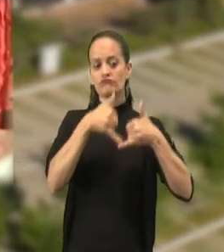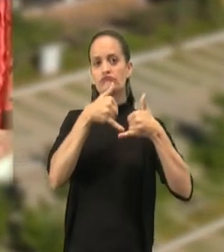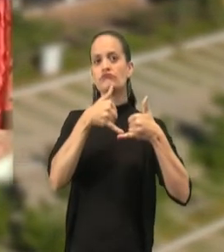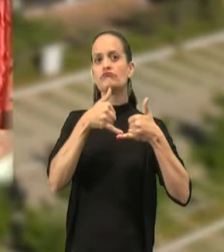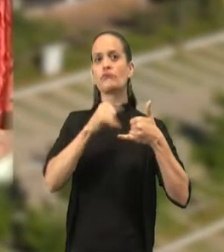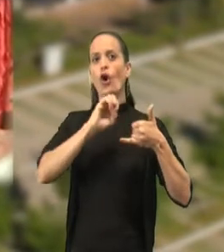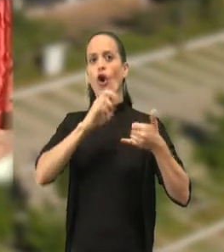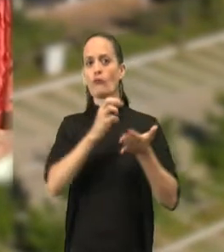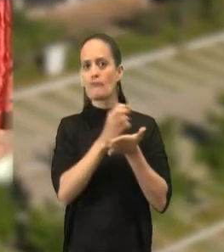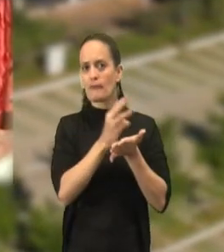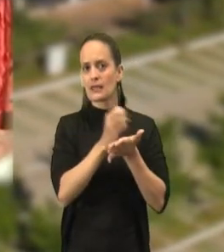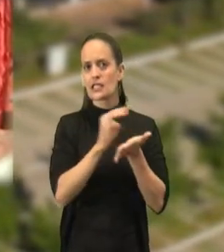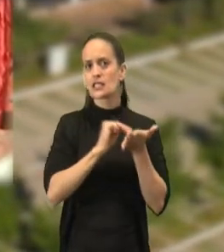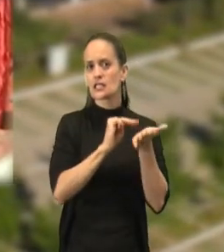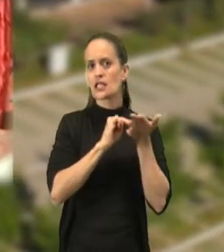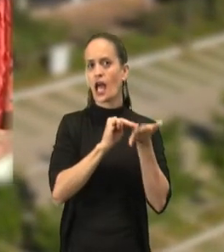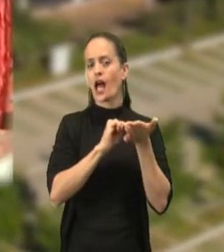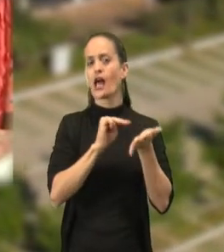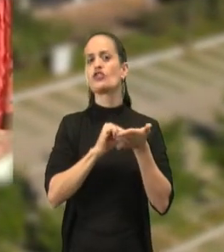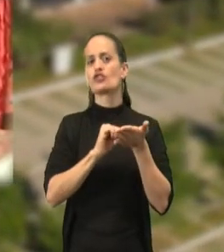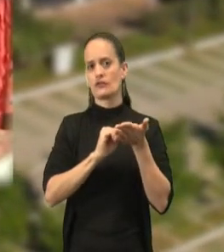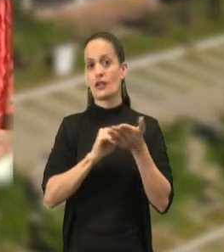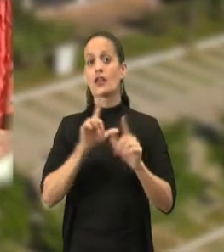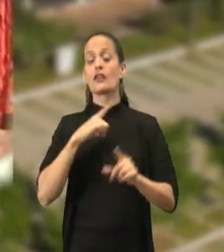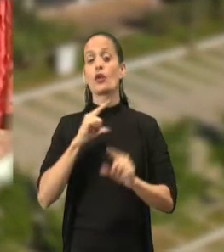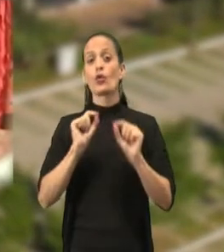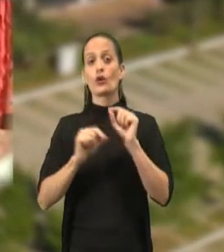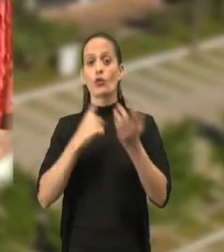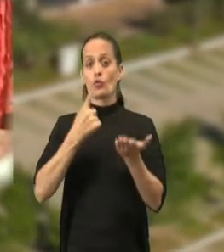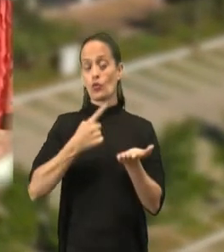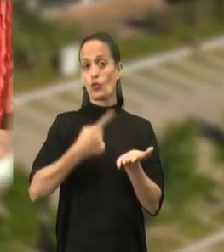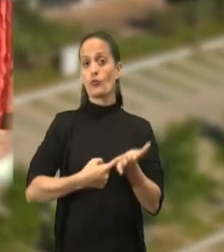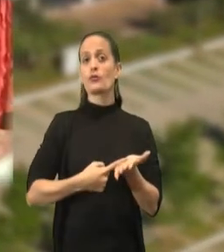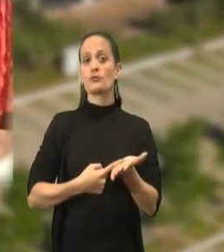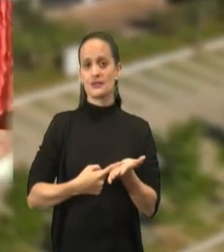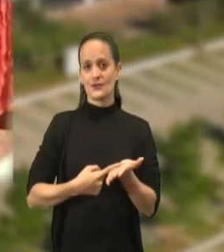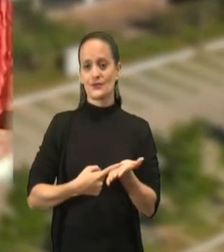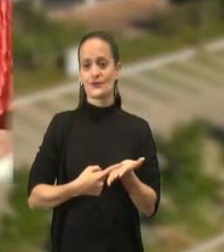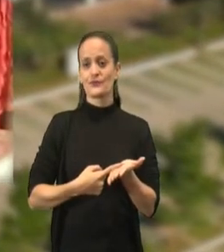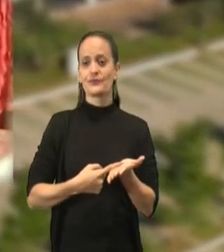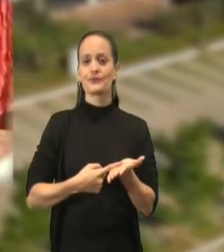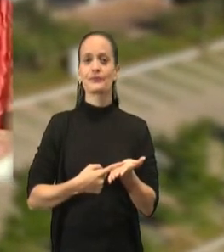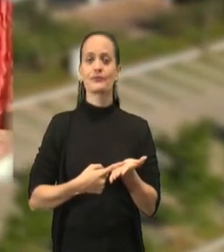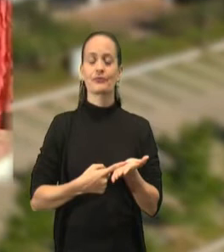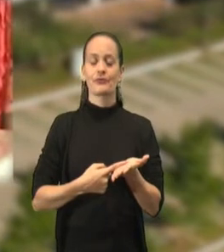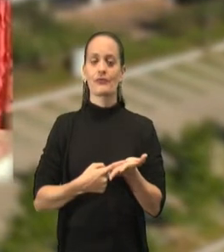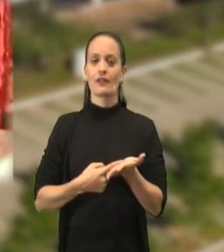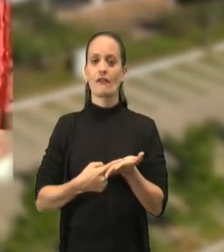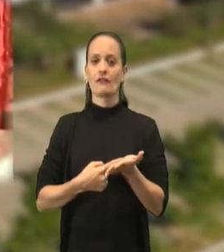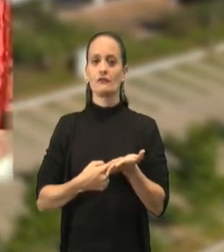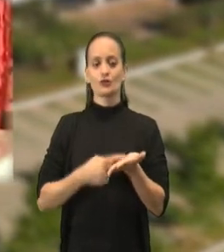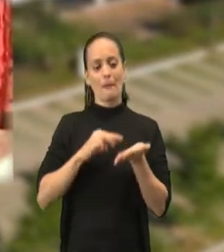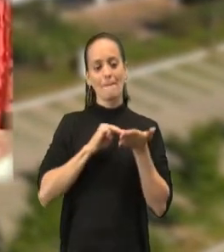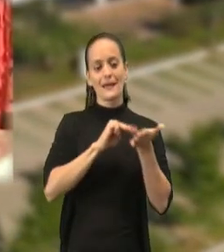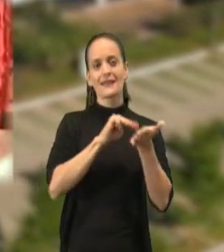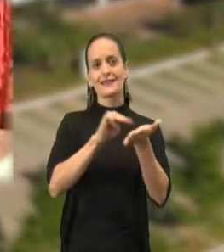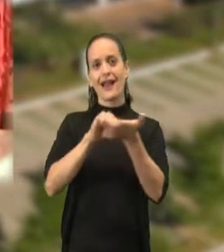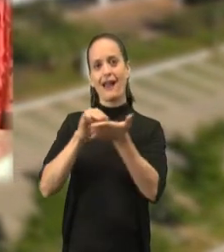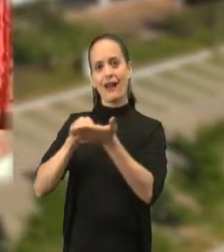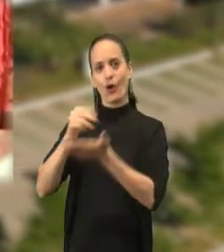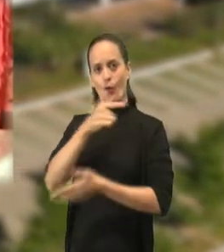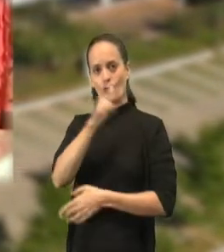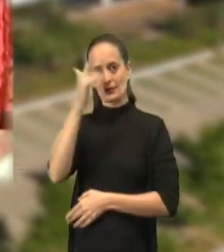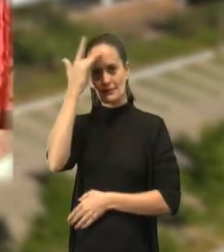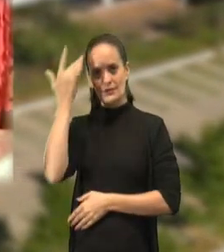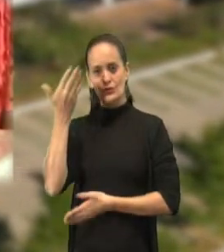oração. E se comprometer também a repassar isto, fortalecendo